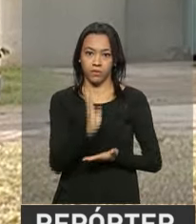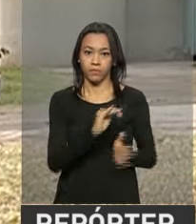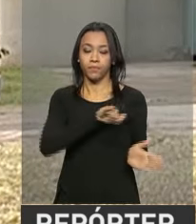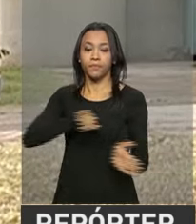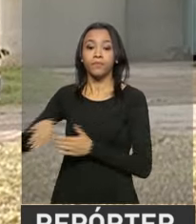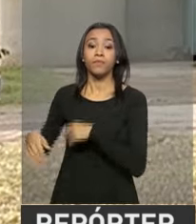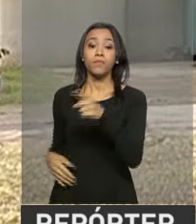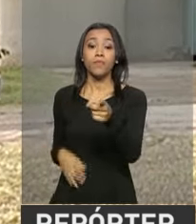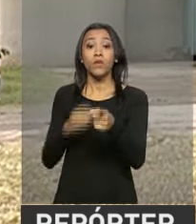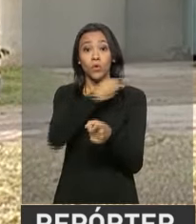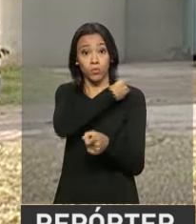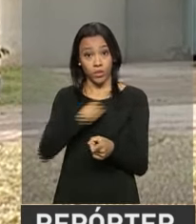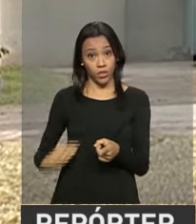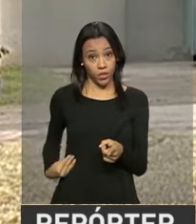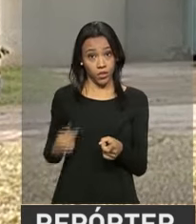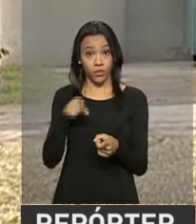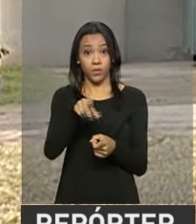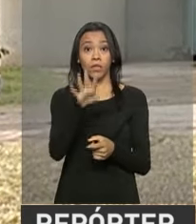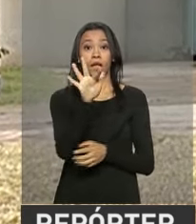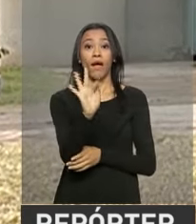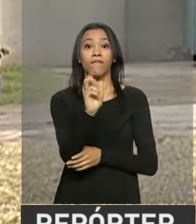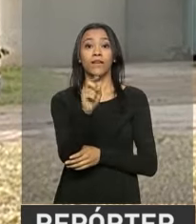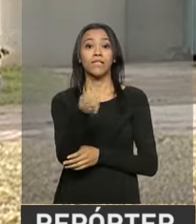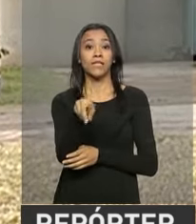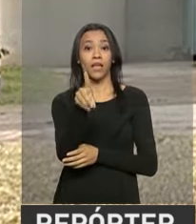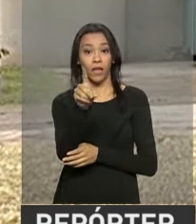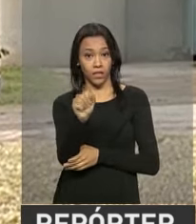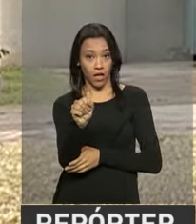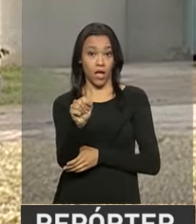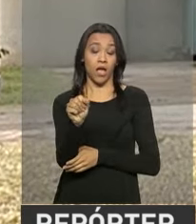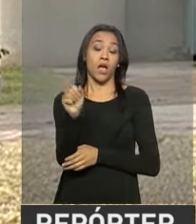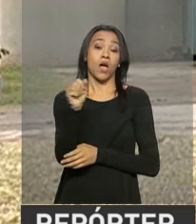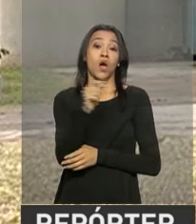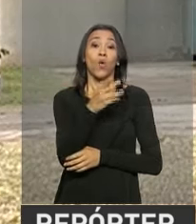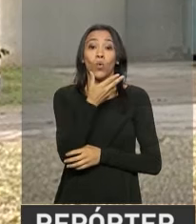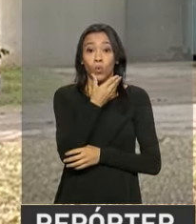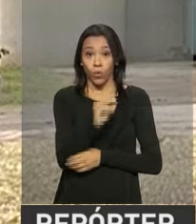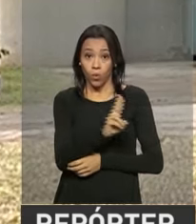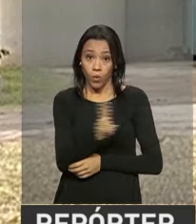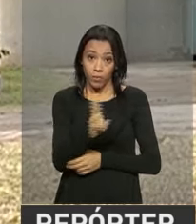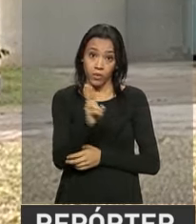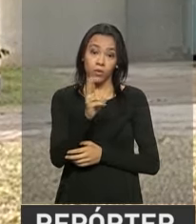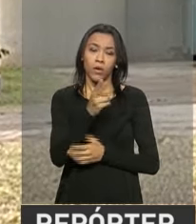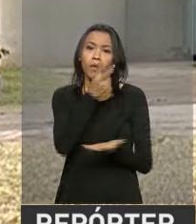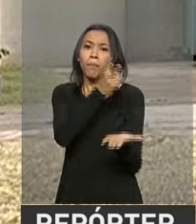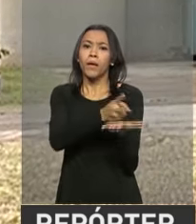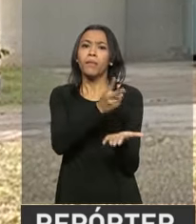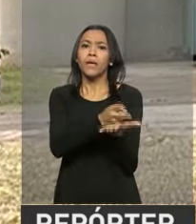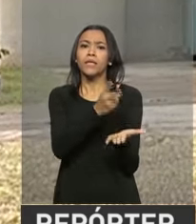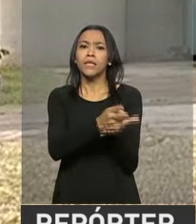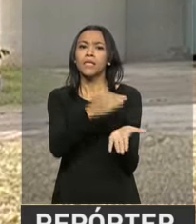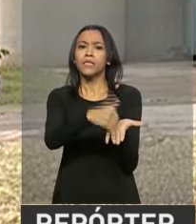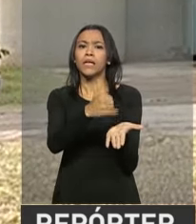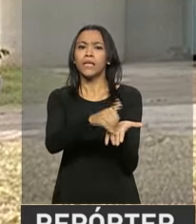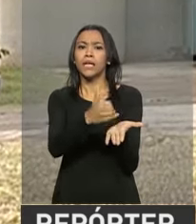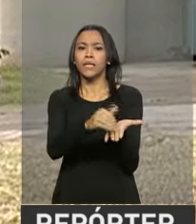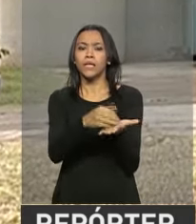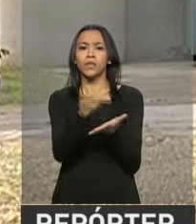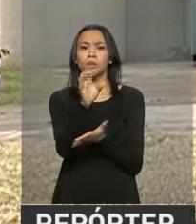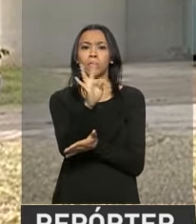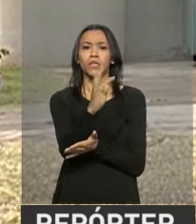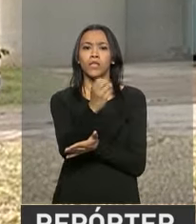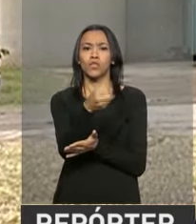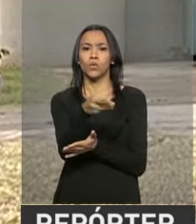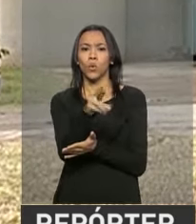Fazenda disse também que Otávio Ladeira permanece no momento na Secretaria do Tesouro e que